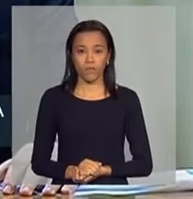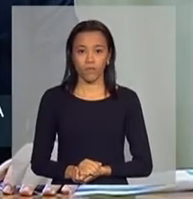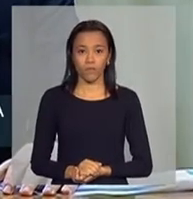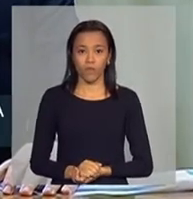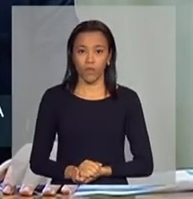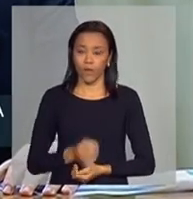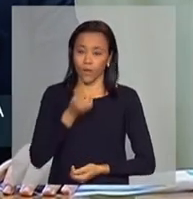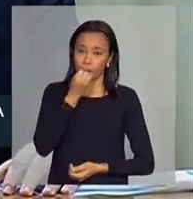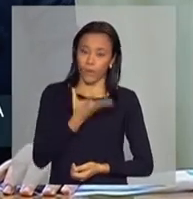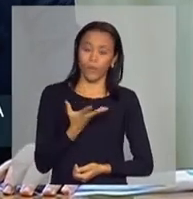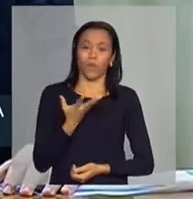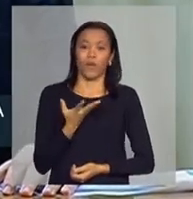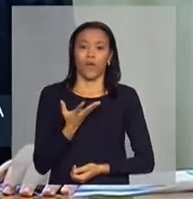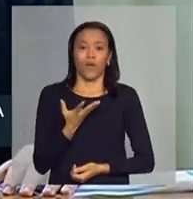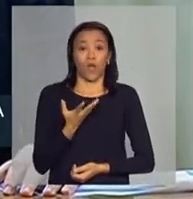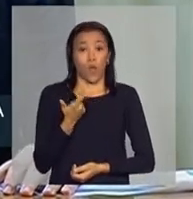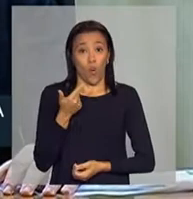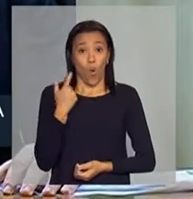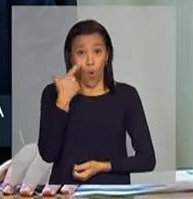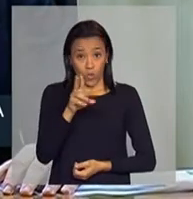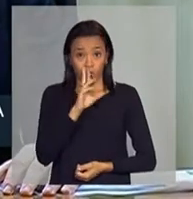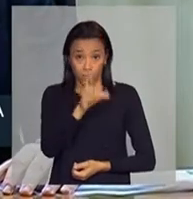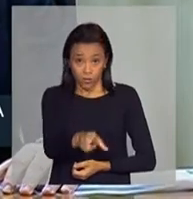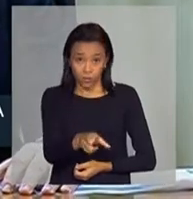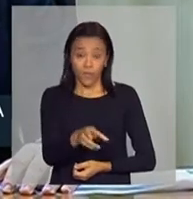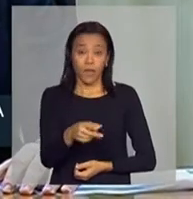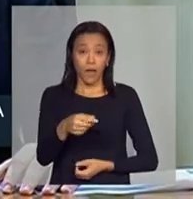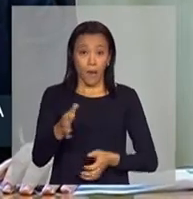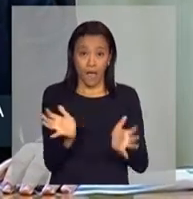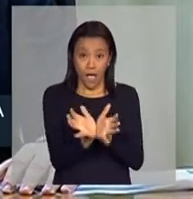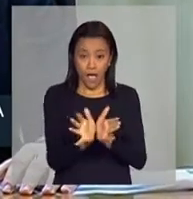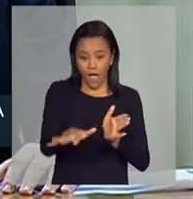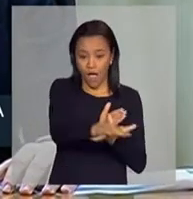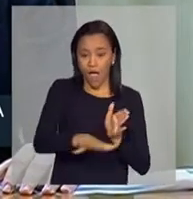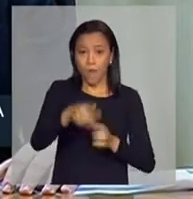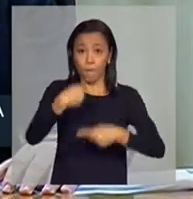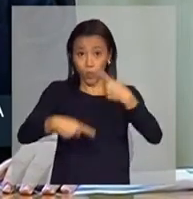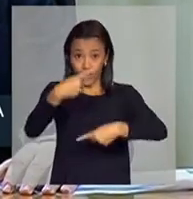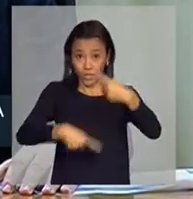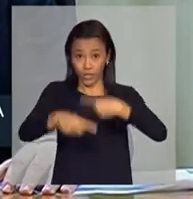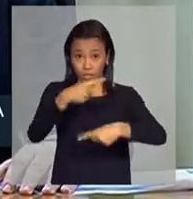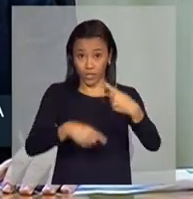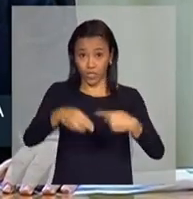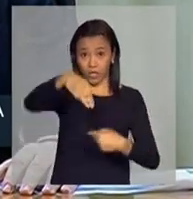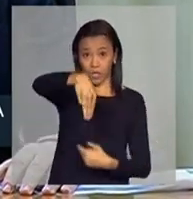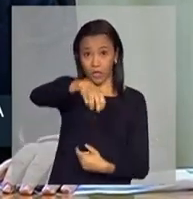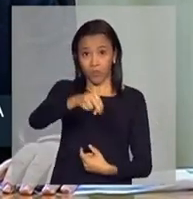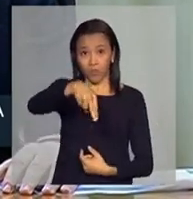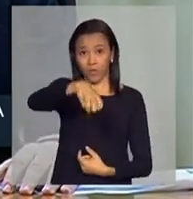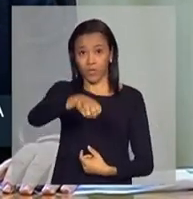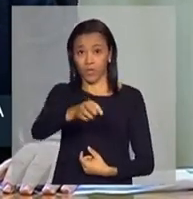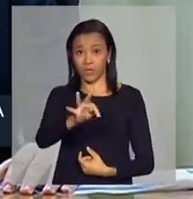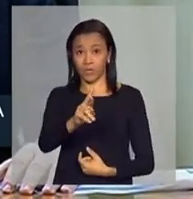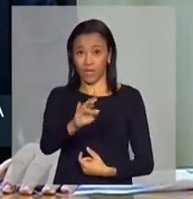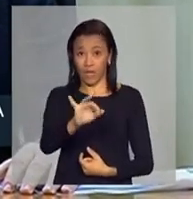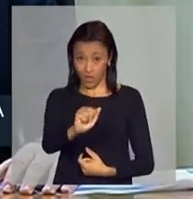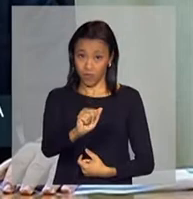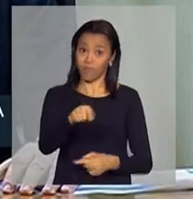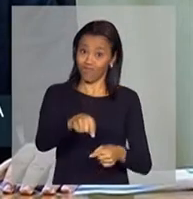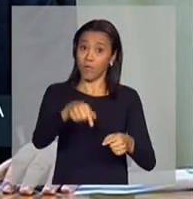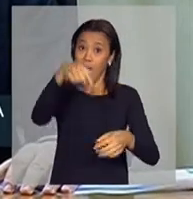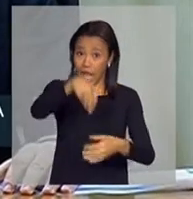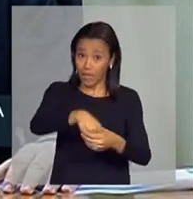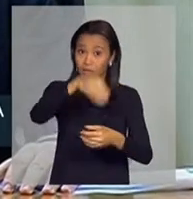é bom em relação à a política monetária a política monetária evoluiu muito no Brasil nos últimos